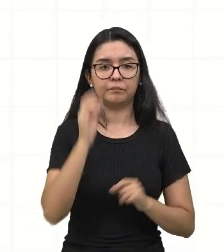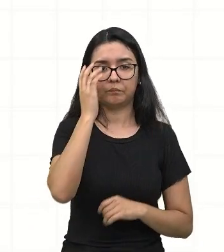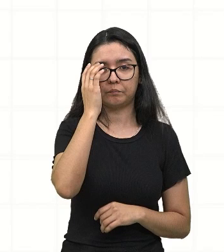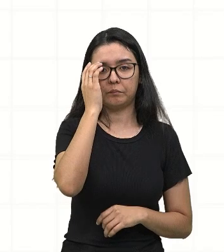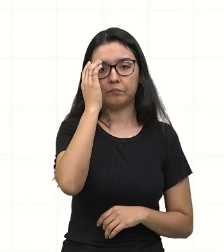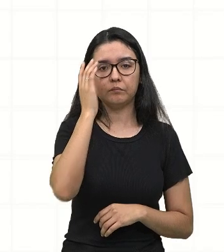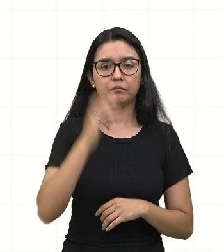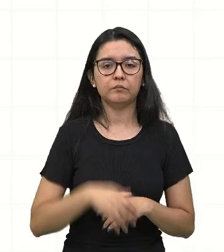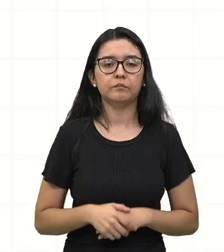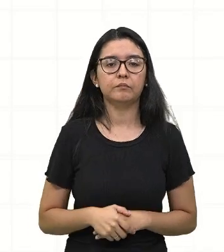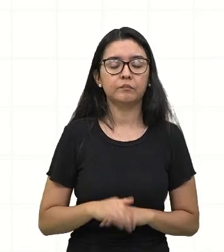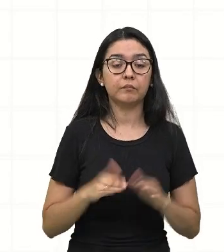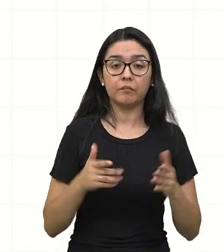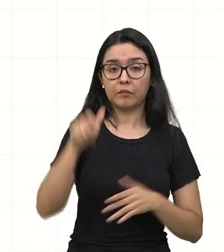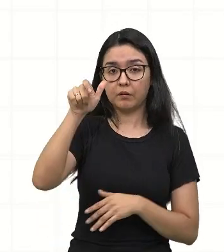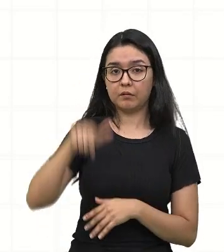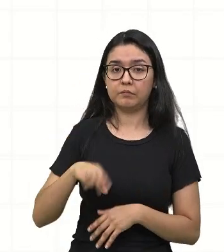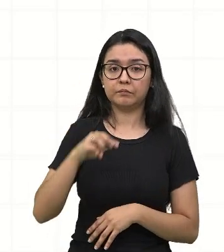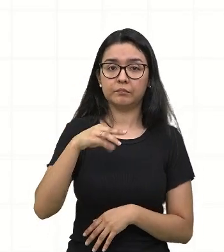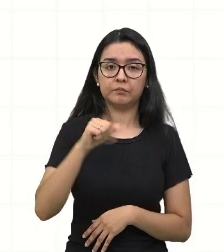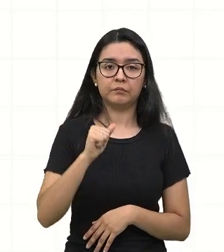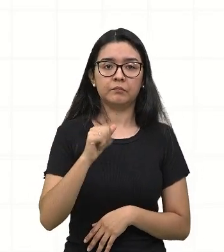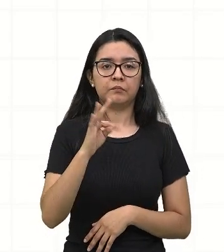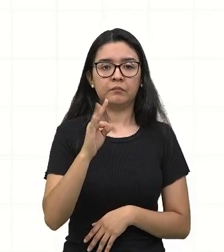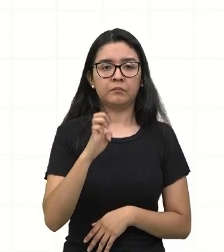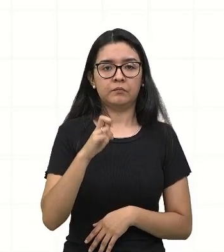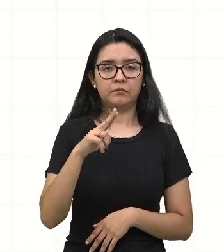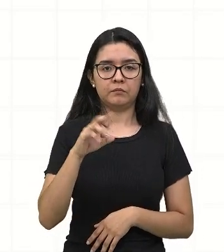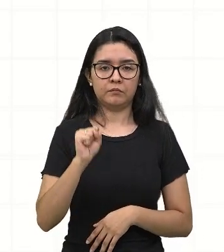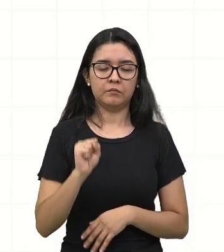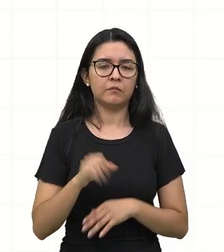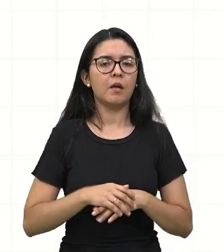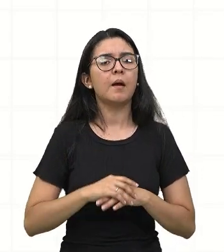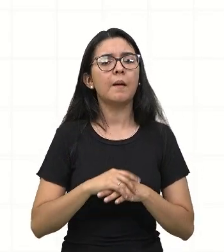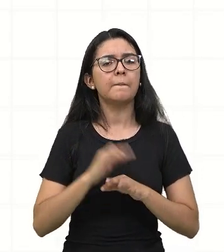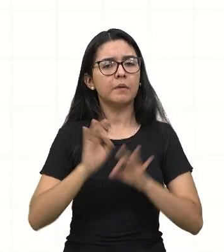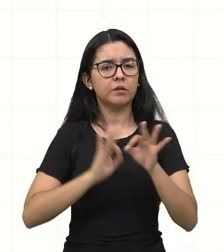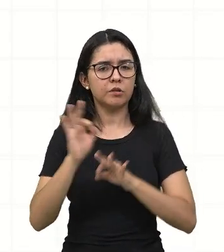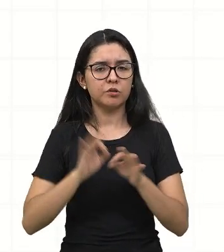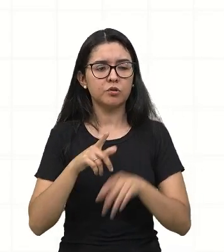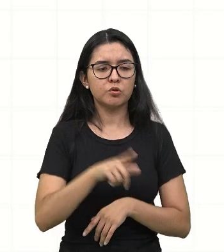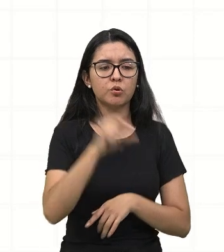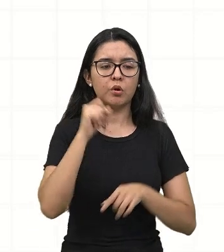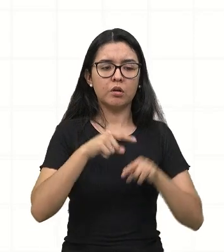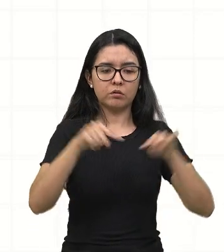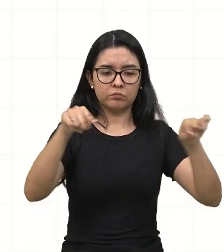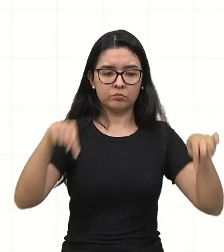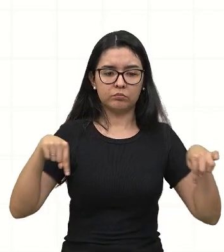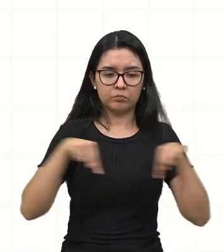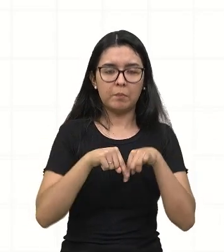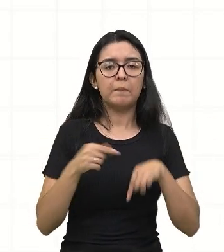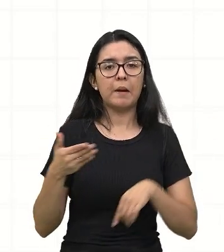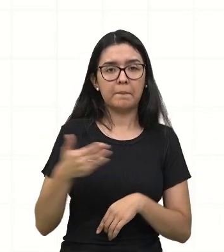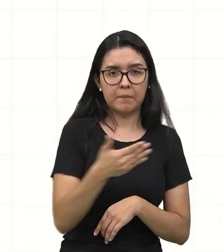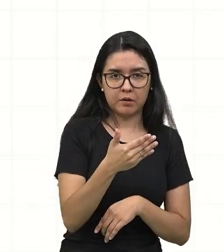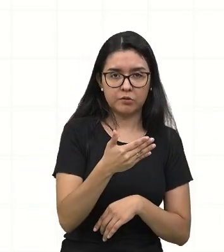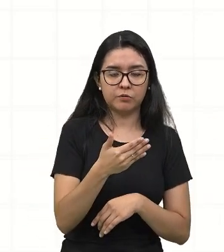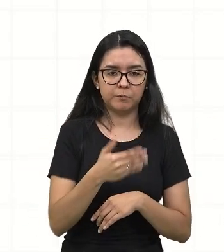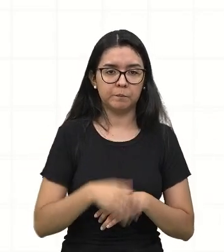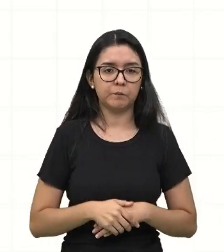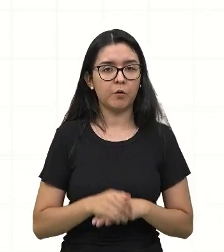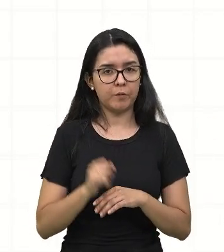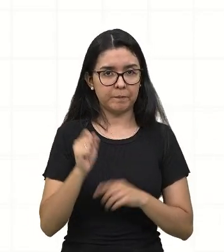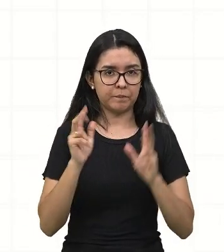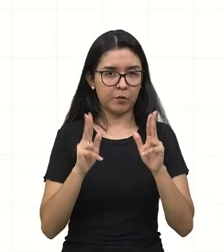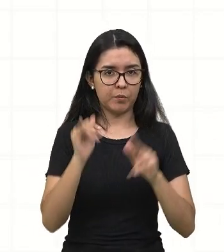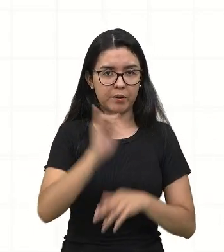só. Mateus está planejando escolher um tanque retangular para peixes em sua propriedade, conforme a imagem abaixo.